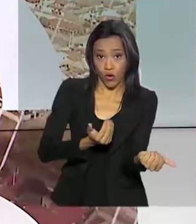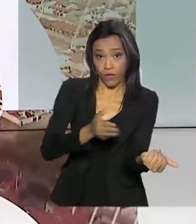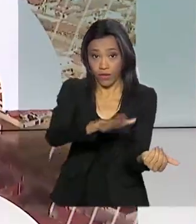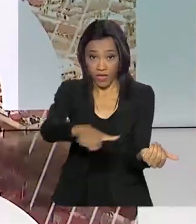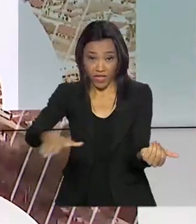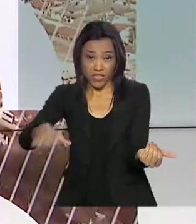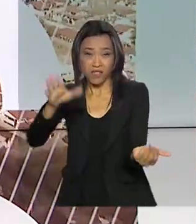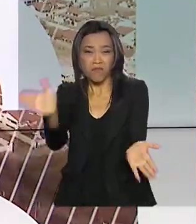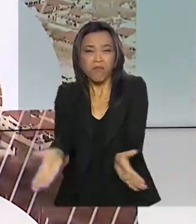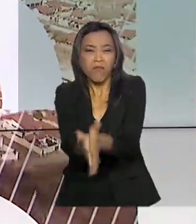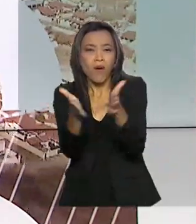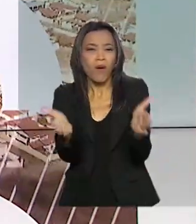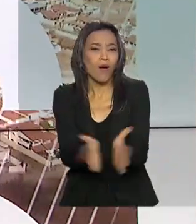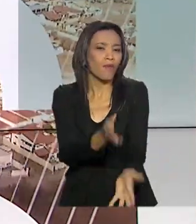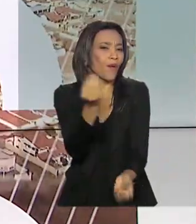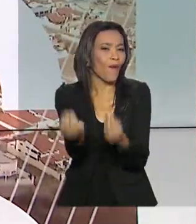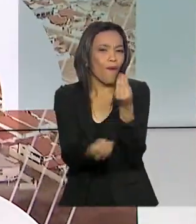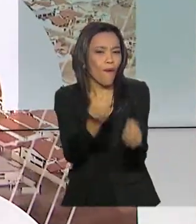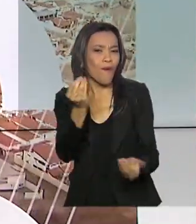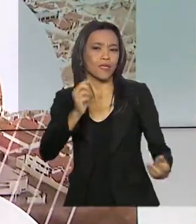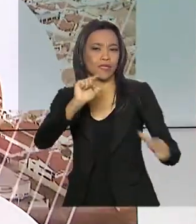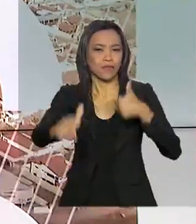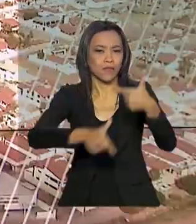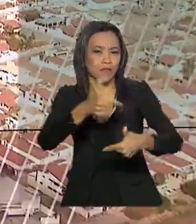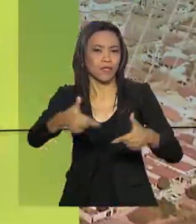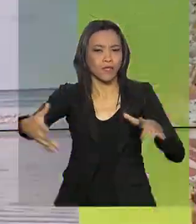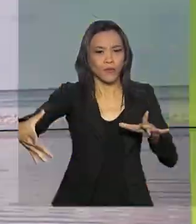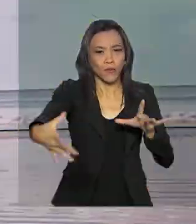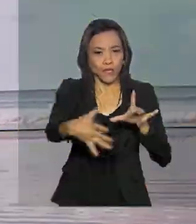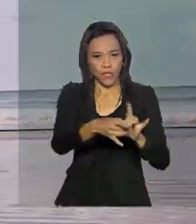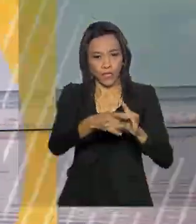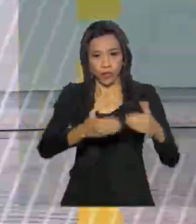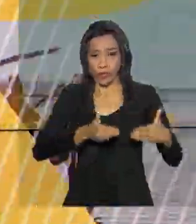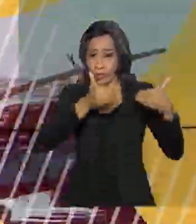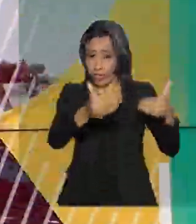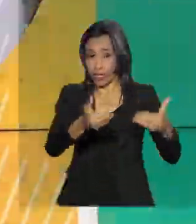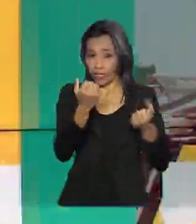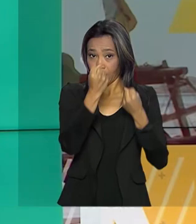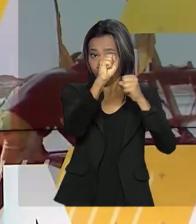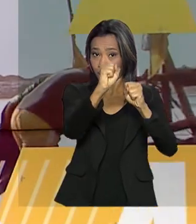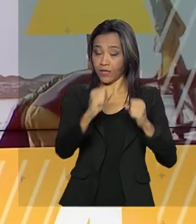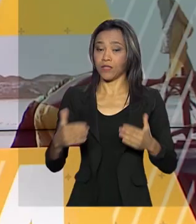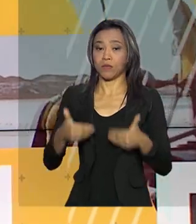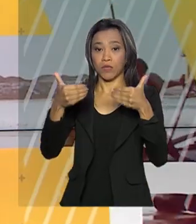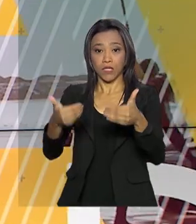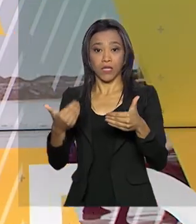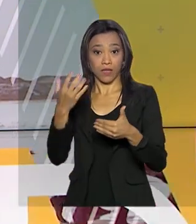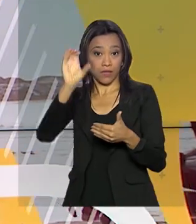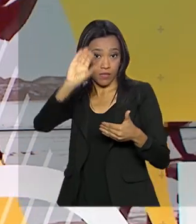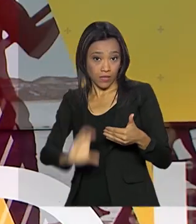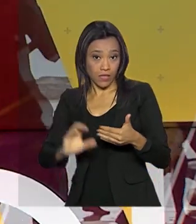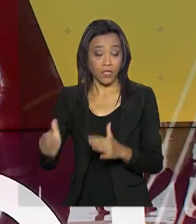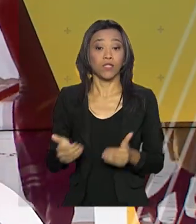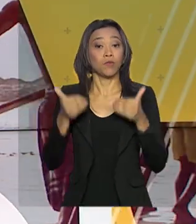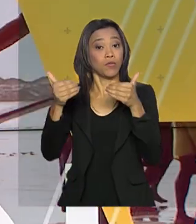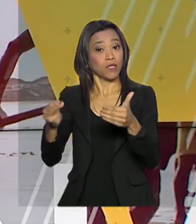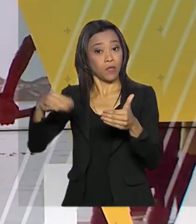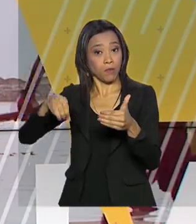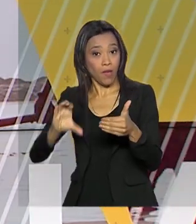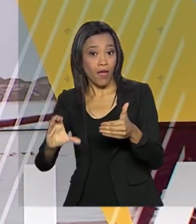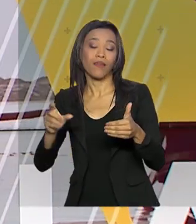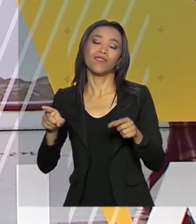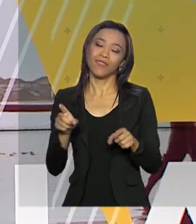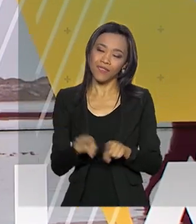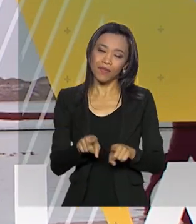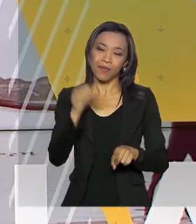por meio de ações integradas entre os ministérios da defesa da cidadania da educação e da